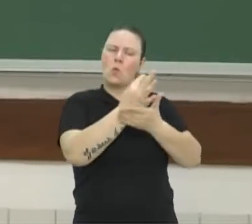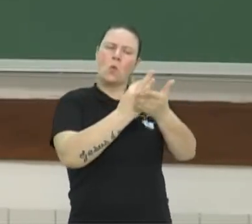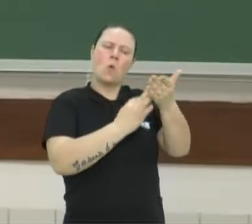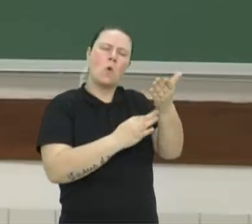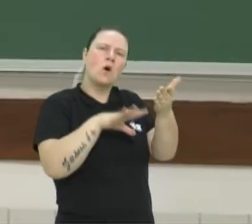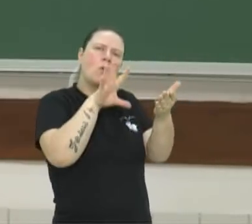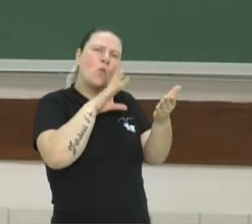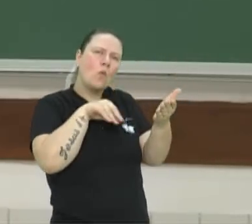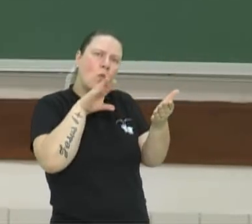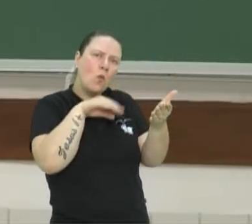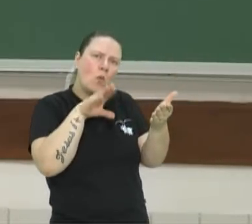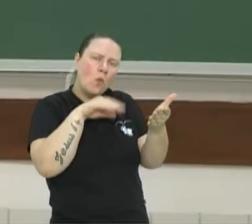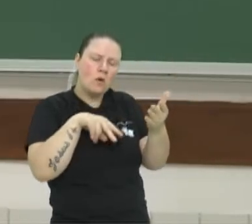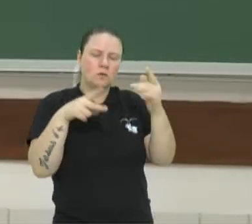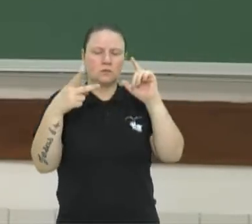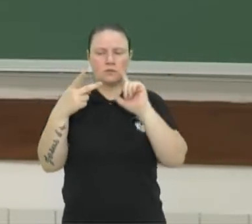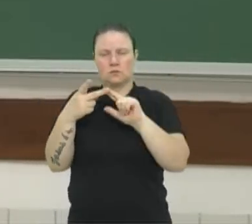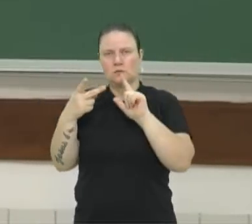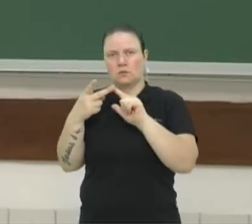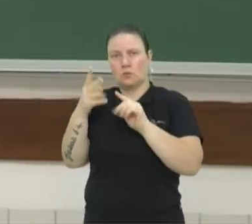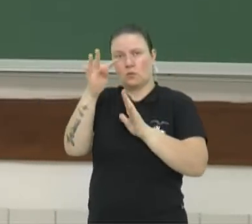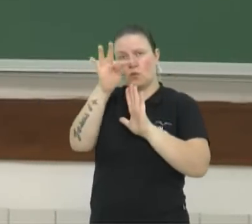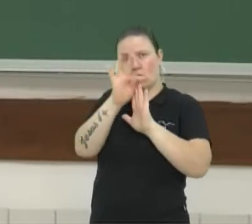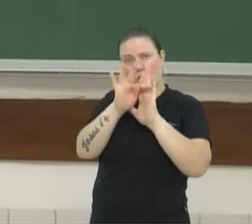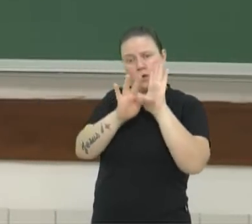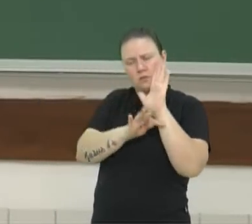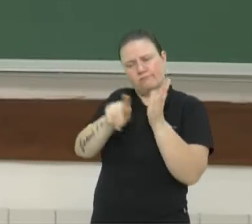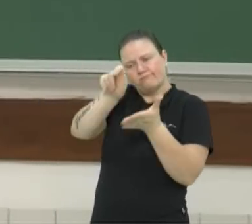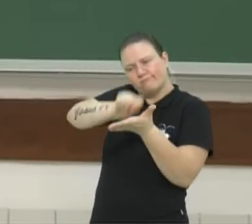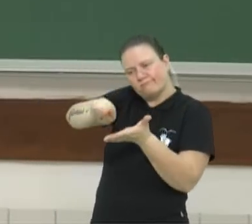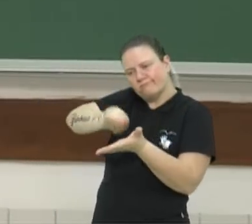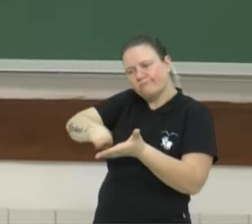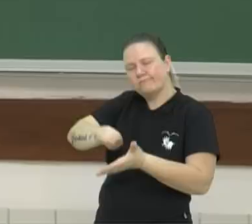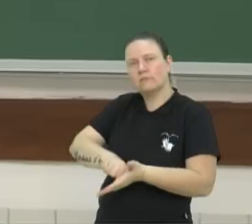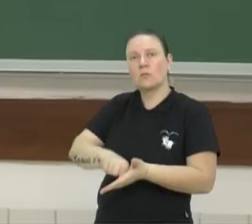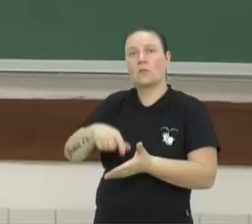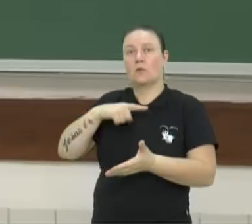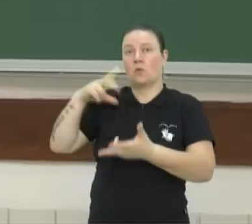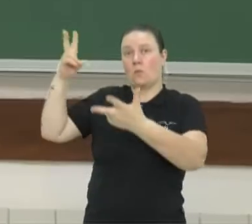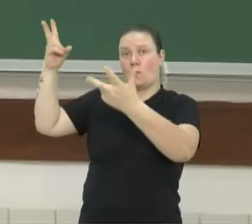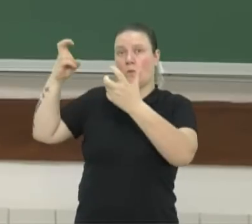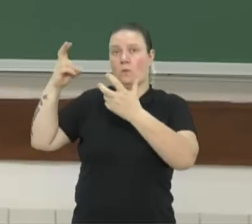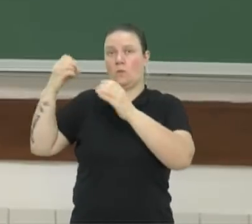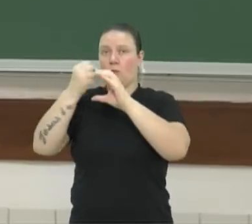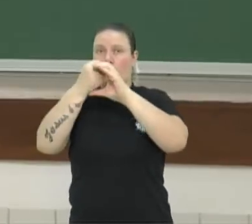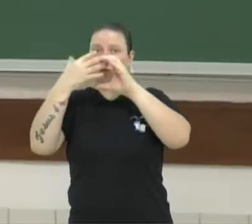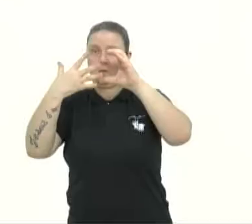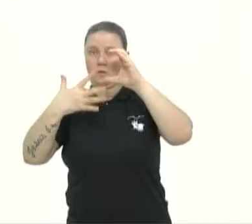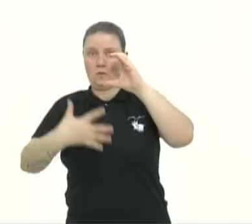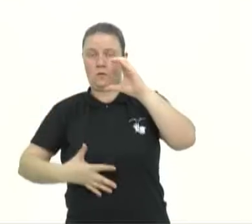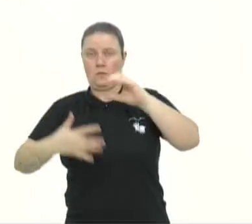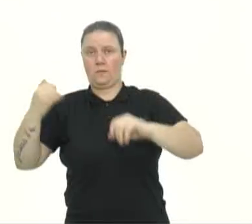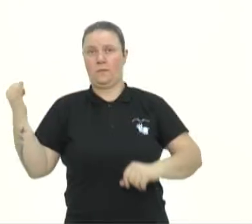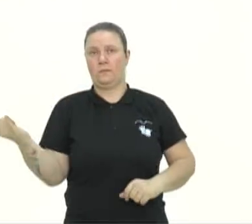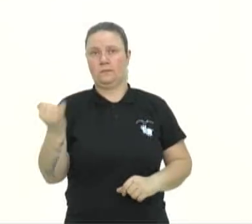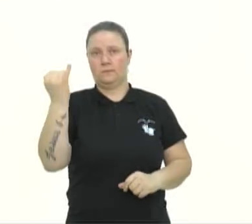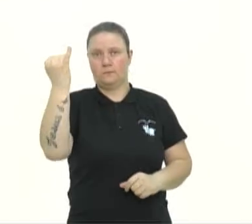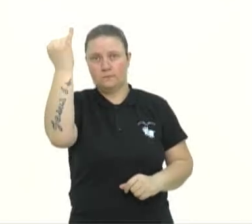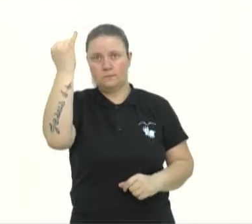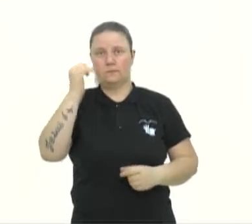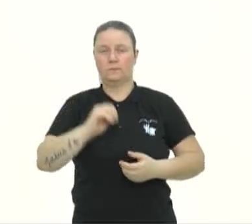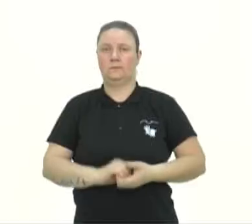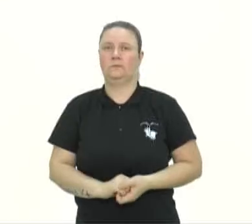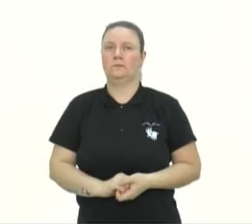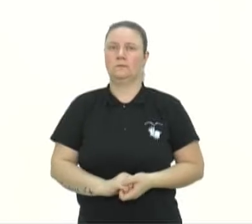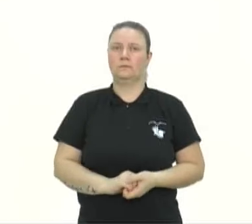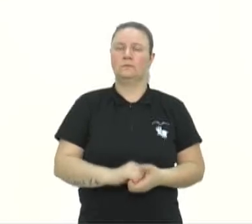oral em relação ao texto escrito. Então perceba aqui comigo, né, umas características bem importantes. Veja lá.